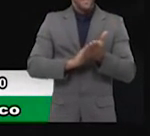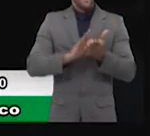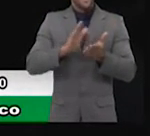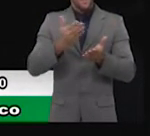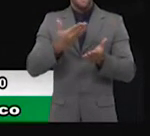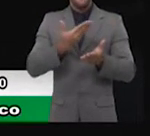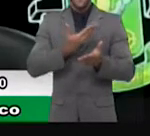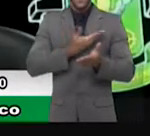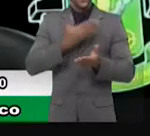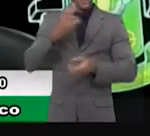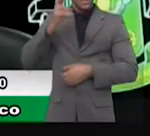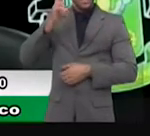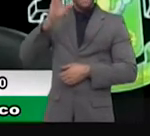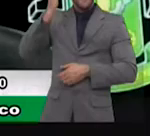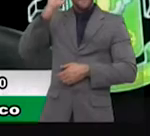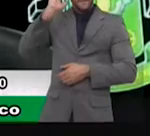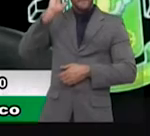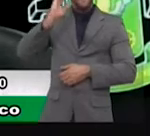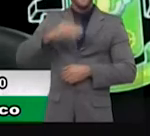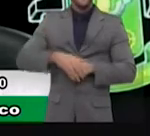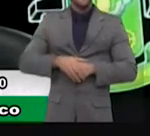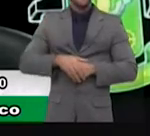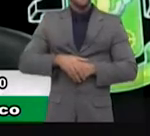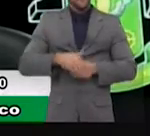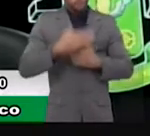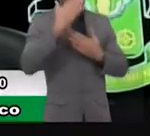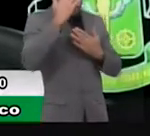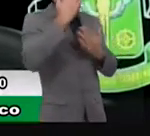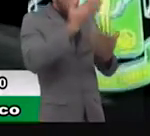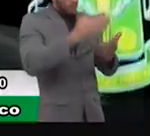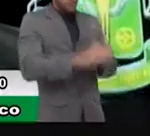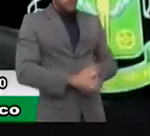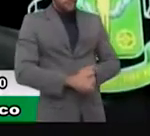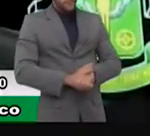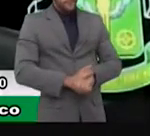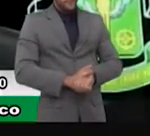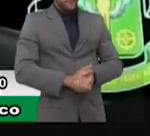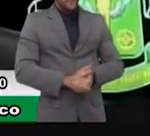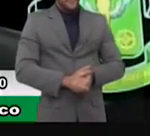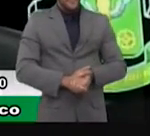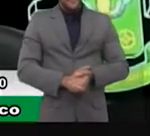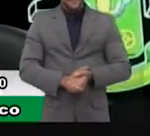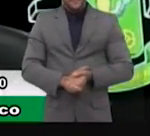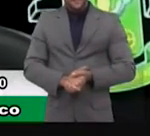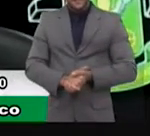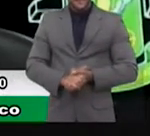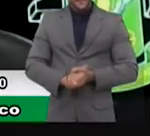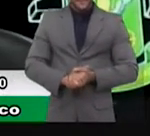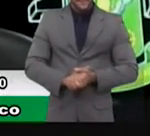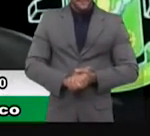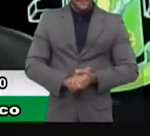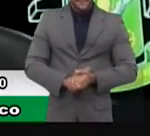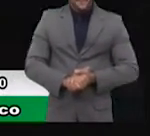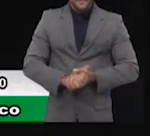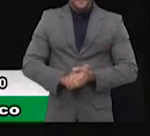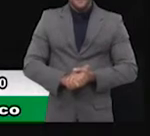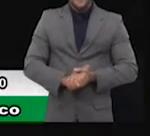amigo Ribamar. Obrigado. E... você candidato de novo, já vou contar com o voto de Vossa Excelência.